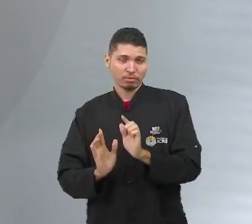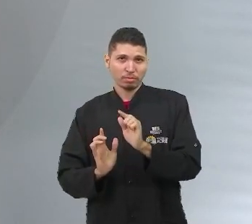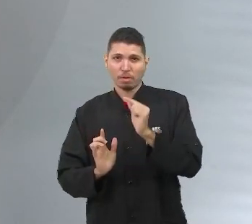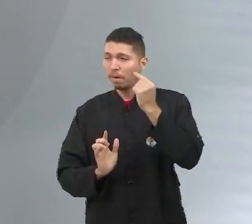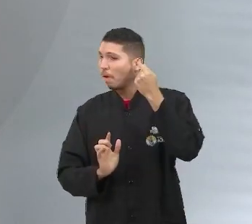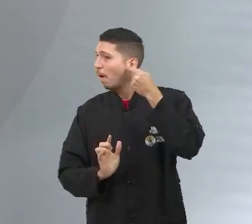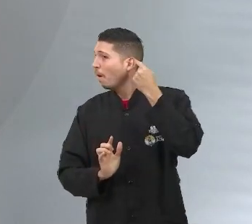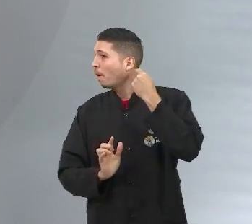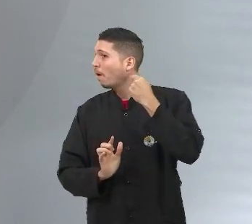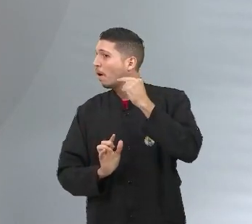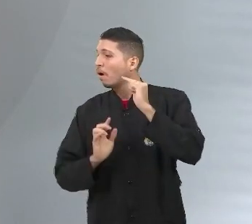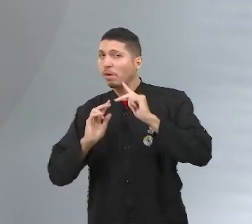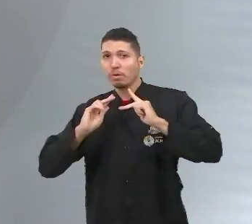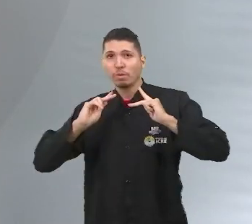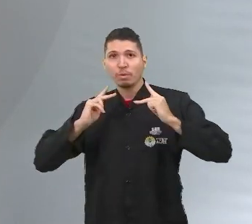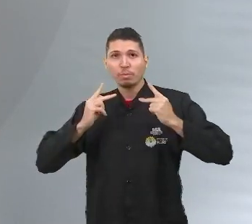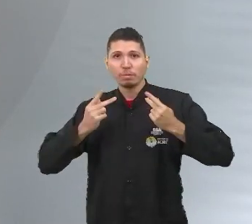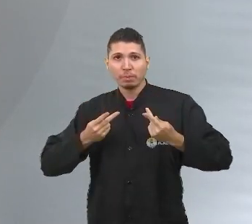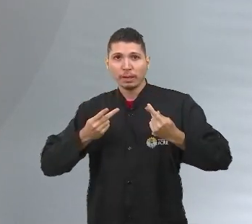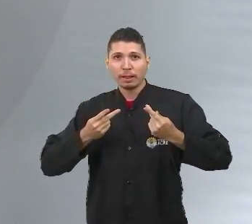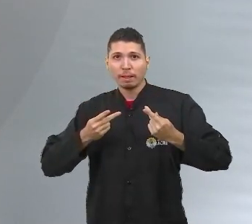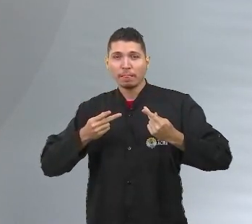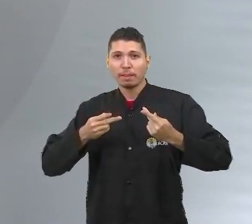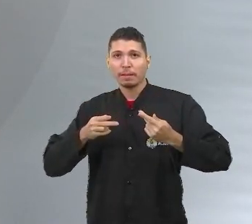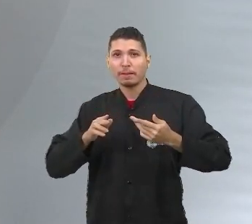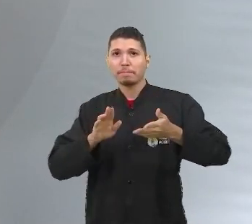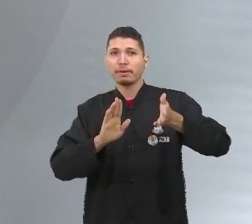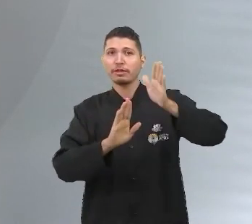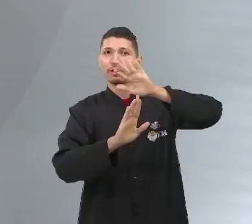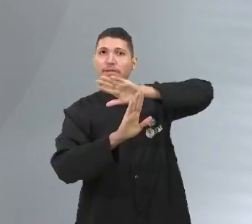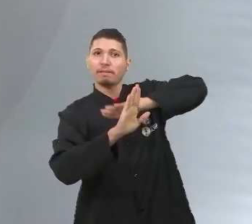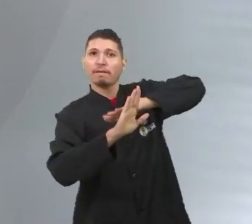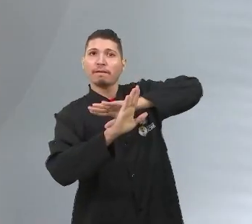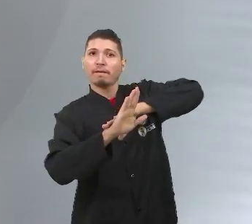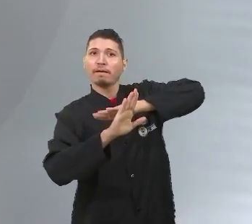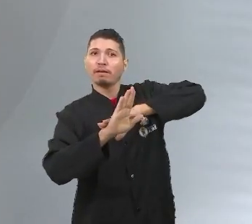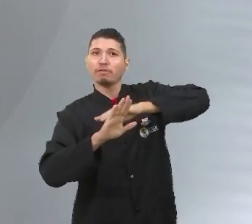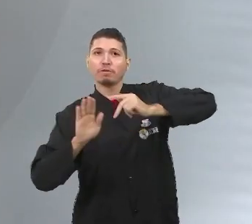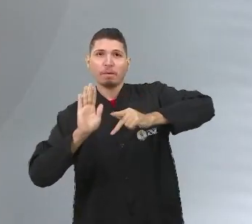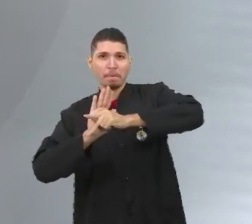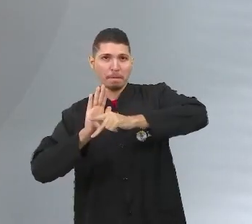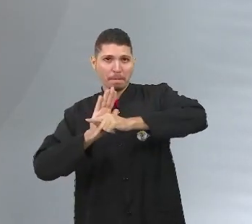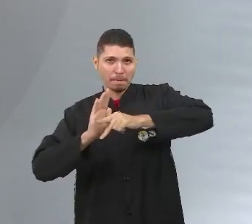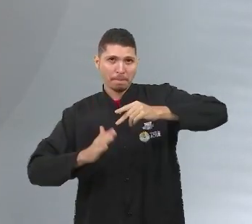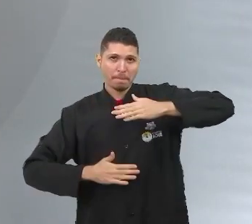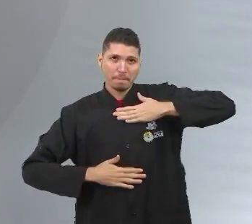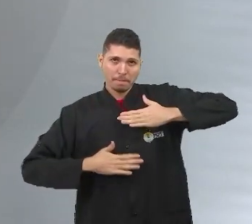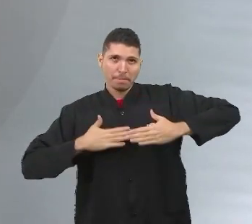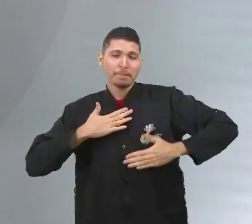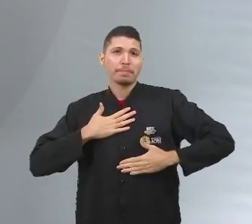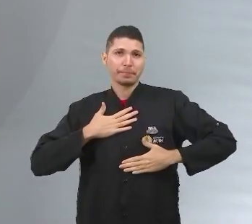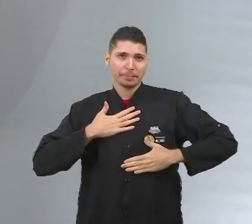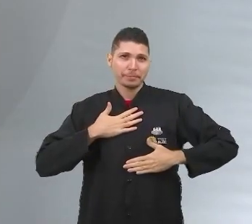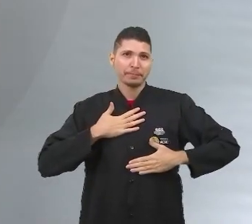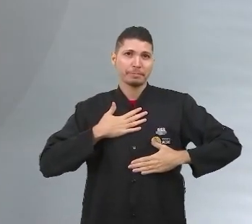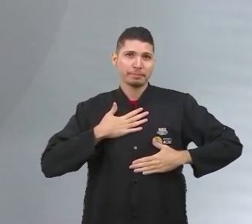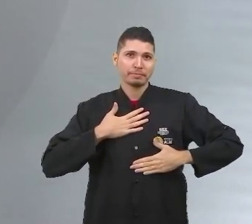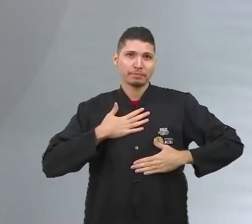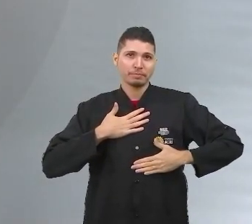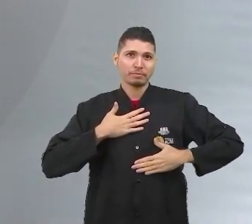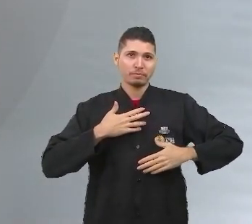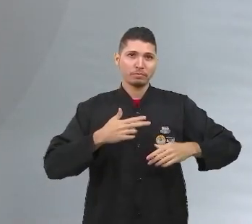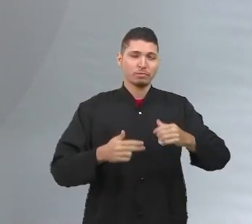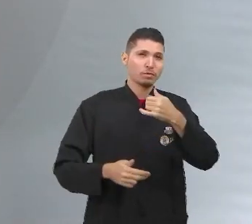orelha humana na parte traseira do seu corpo. Ok? Outro exemplo de